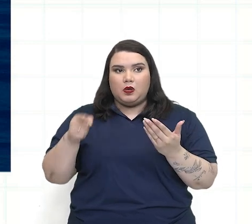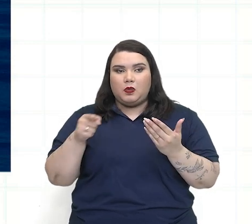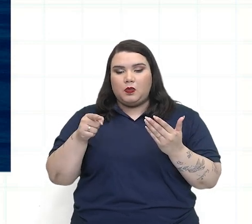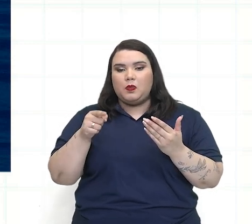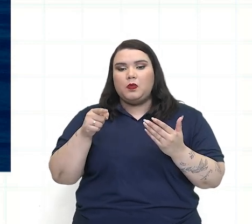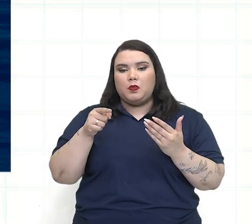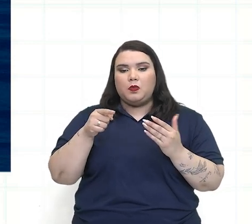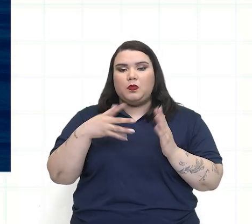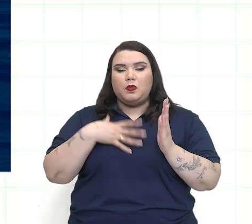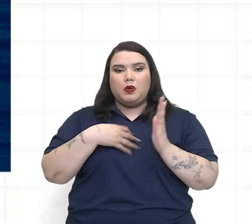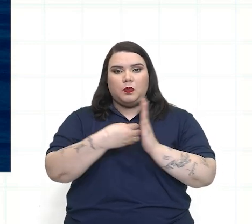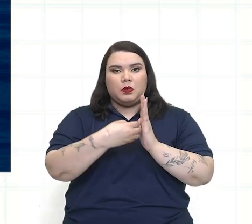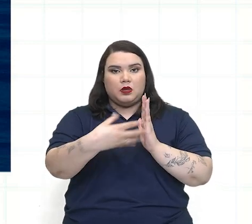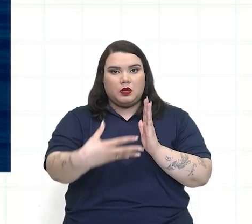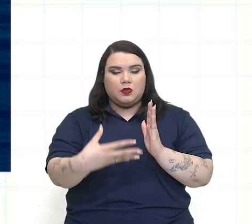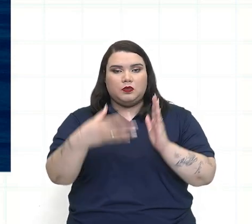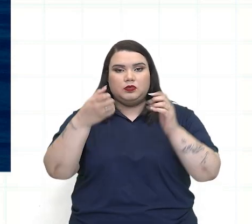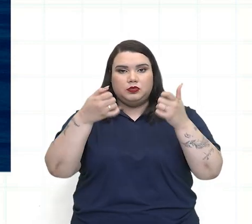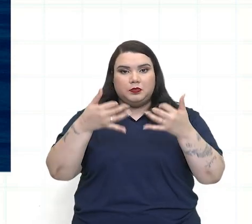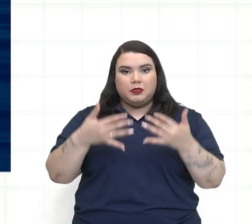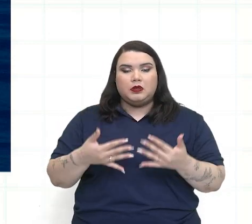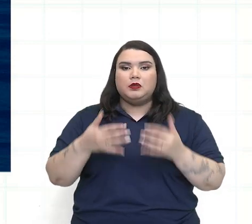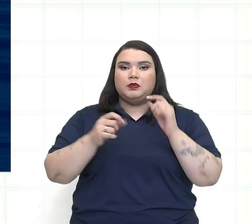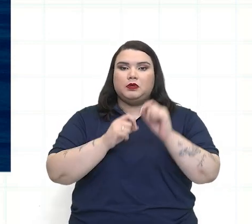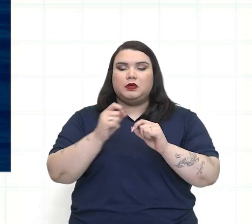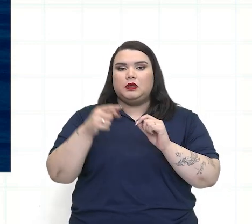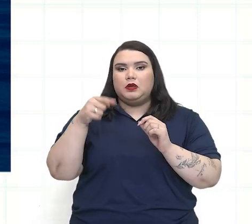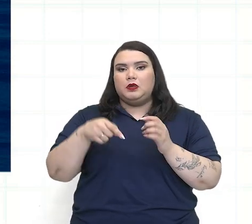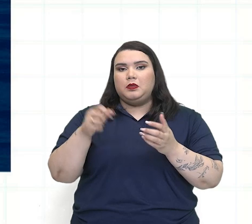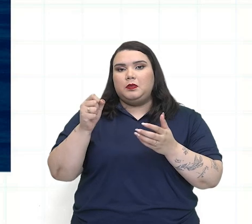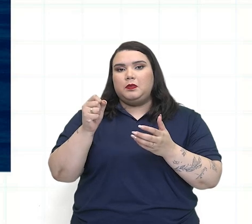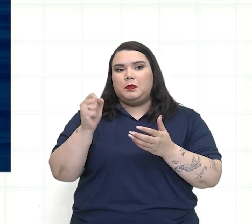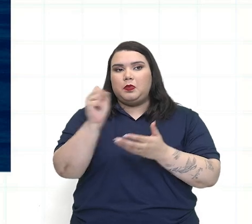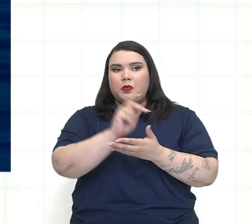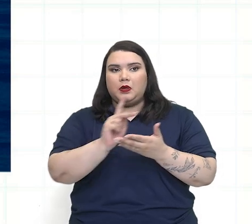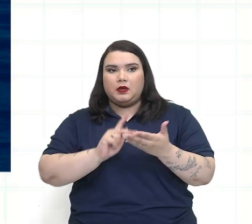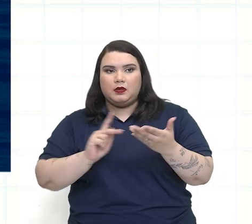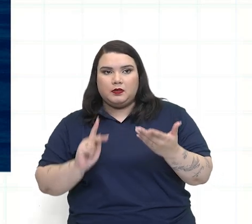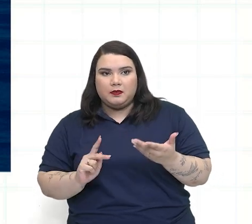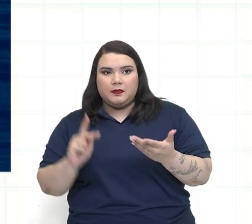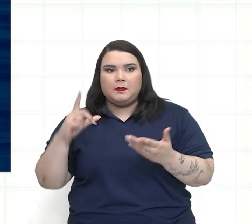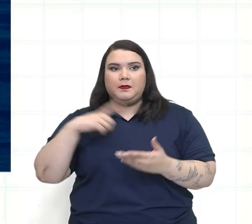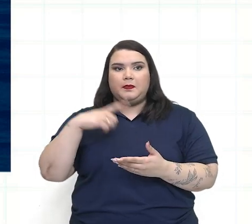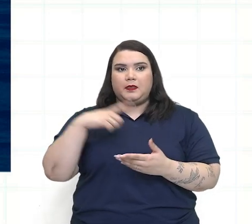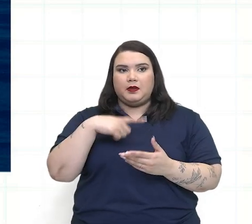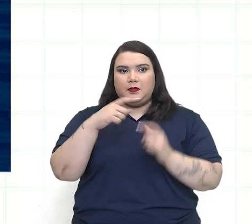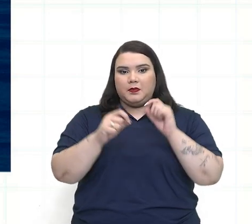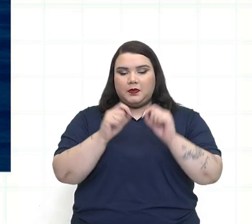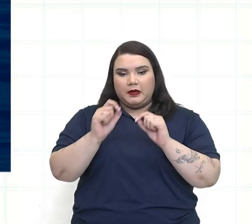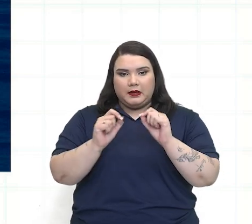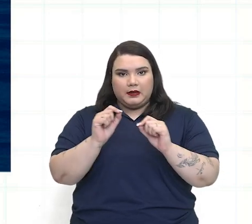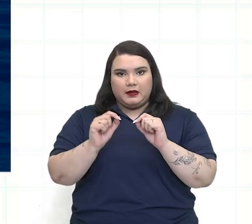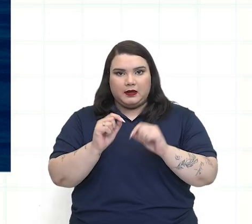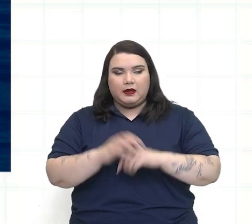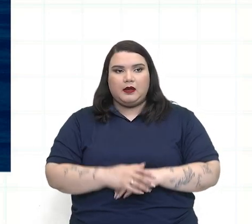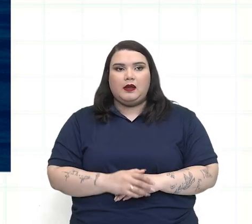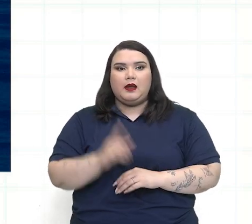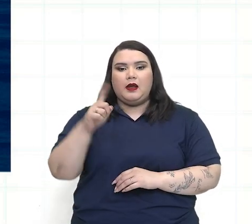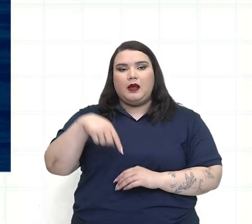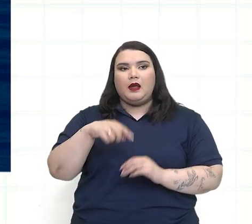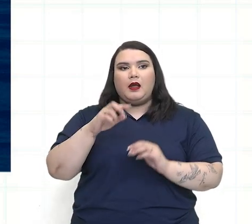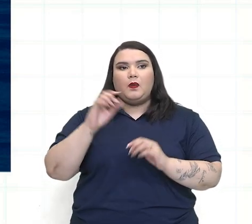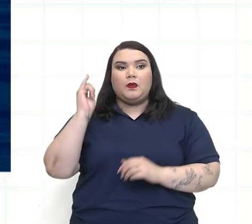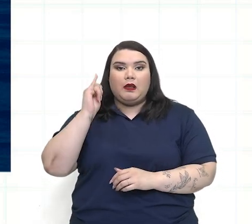lírico que está falando aqui nesse poema, porque no poema nós temos o eu lírico ou o eu poético, que é a voz, que